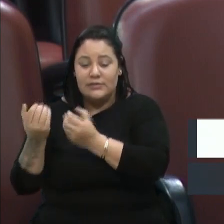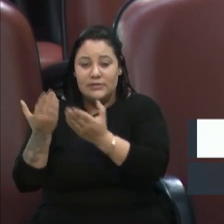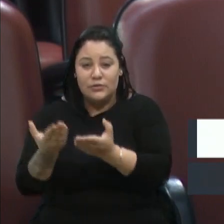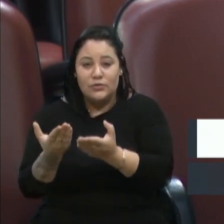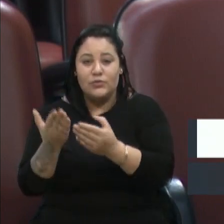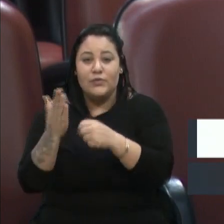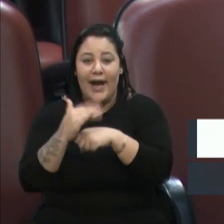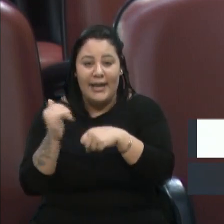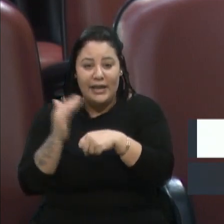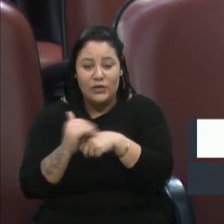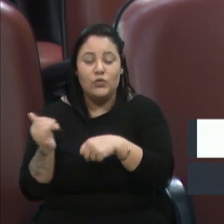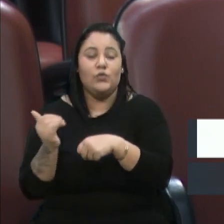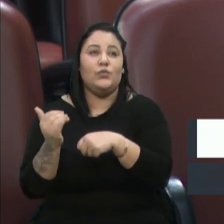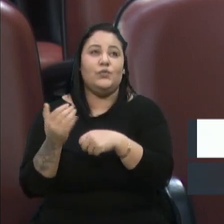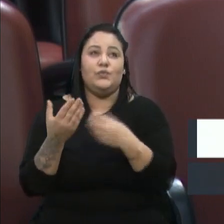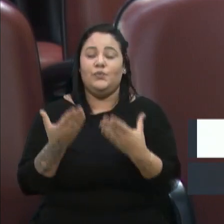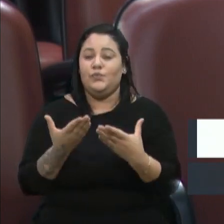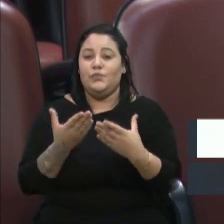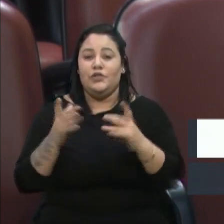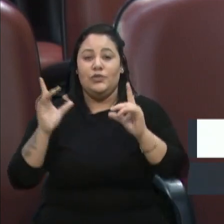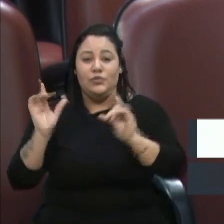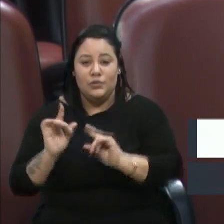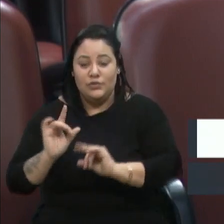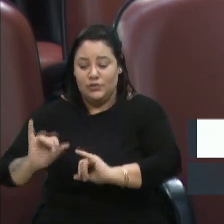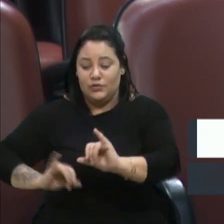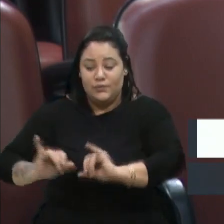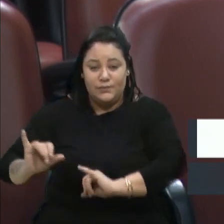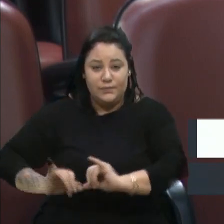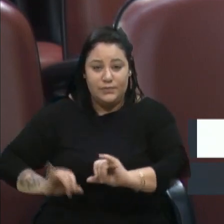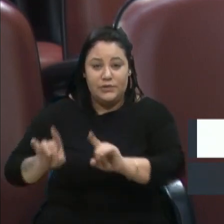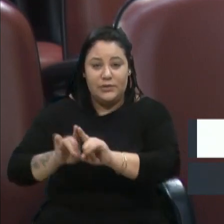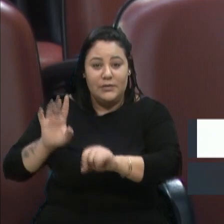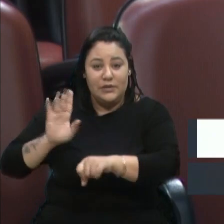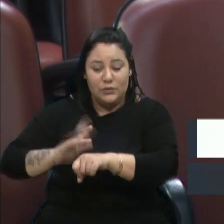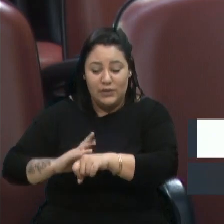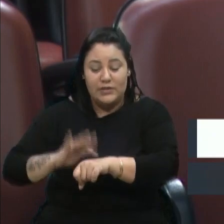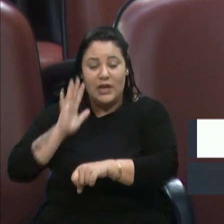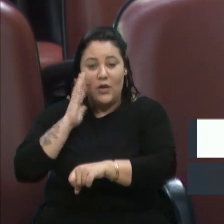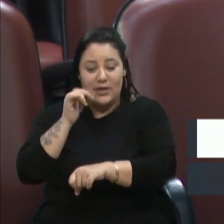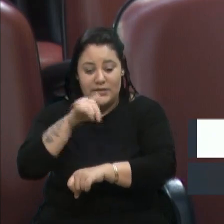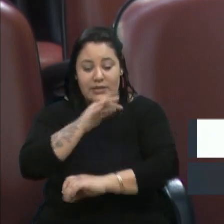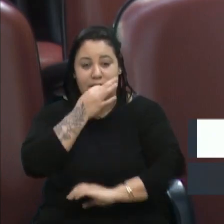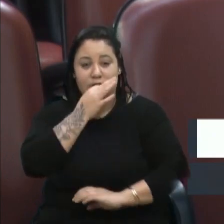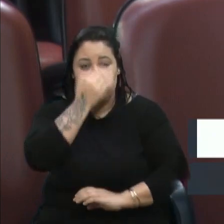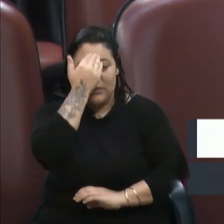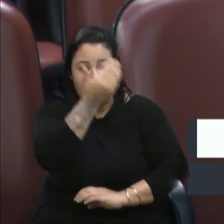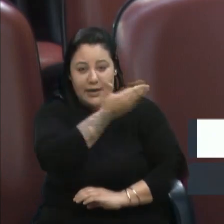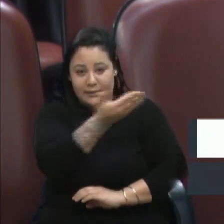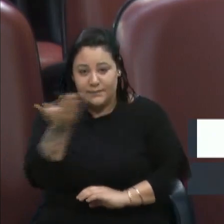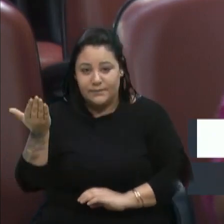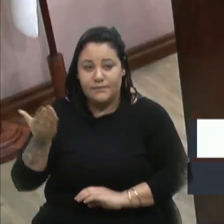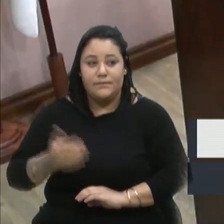pouco de amenizando as doenças que estão acontecendo em Caxias do Sul. Obrigado, Duda.